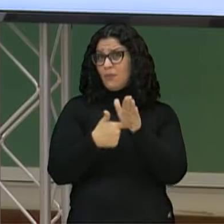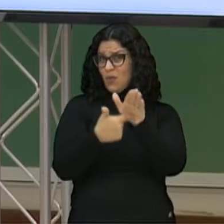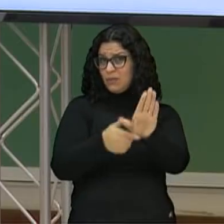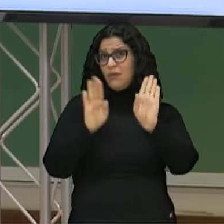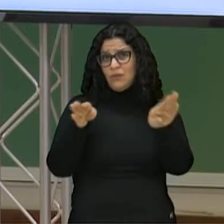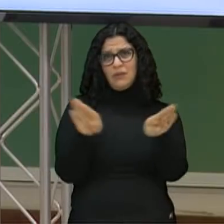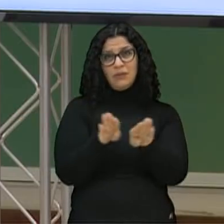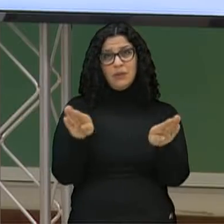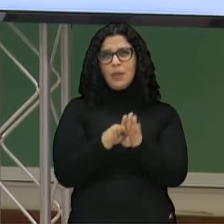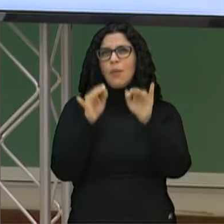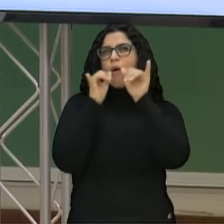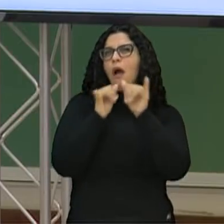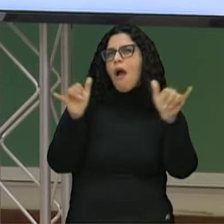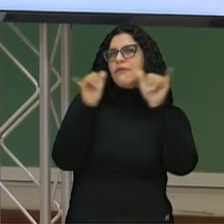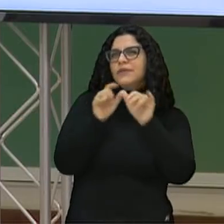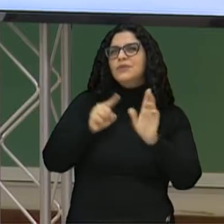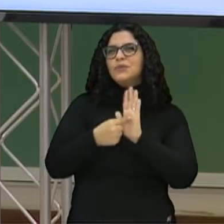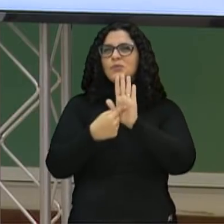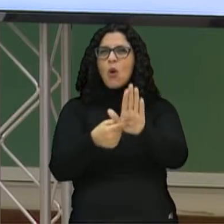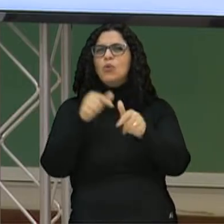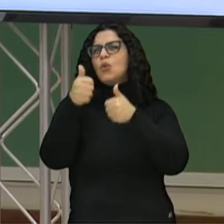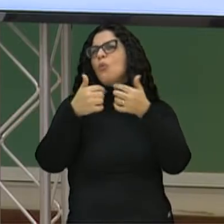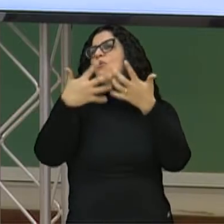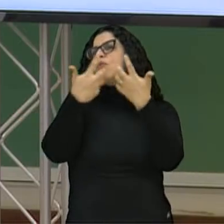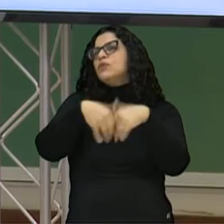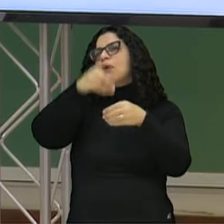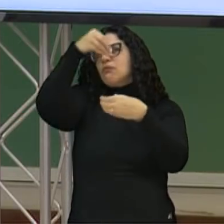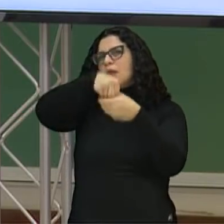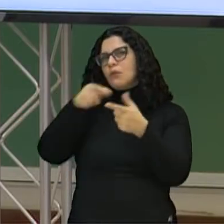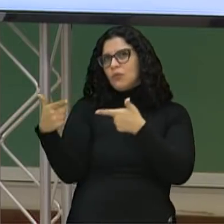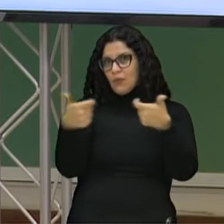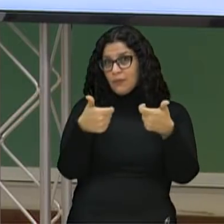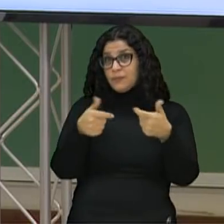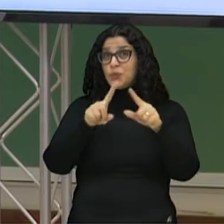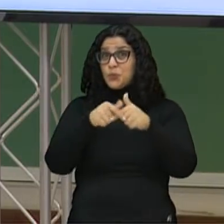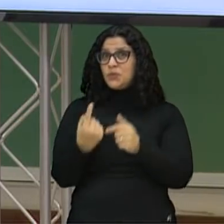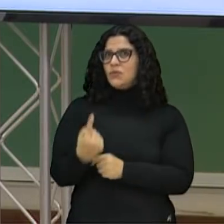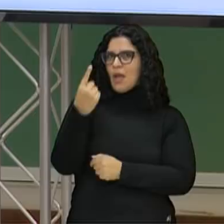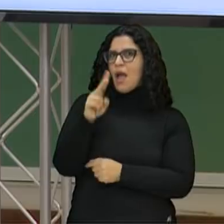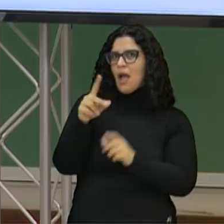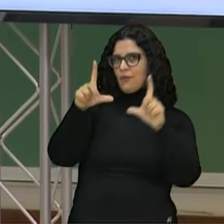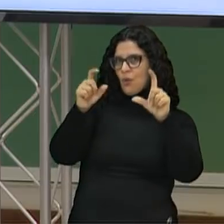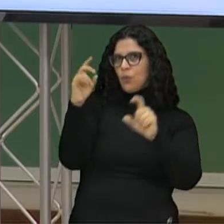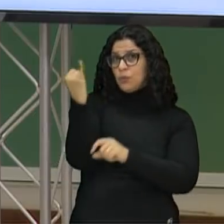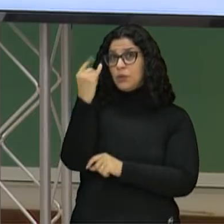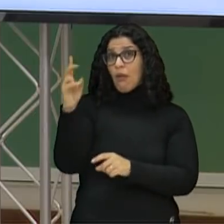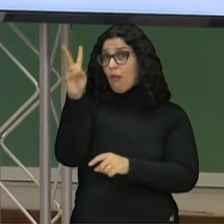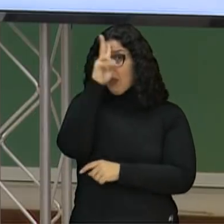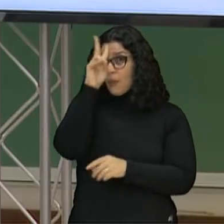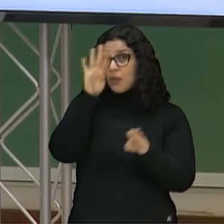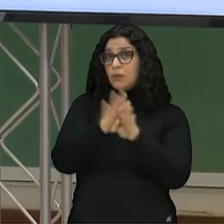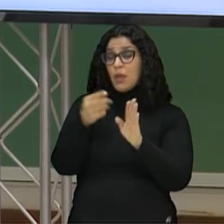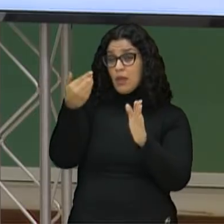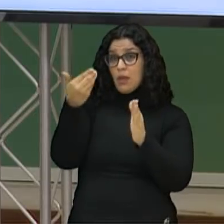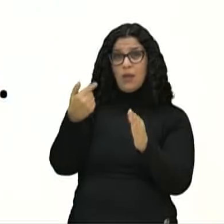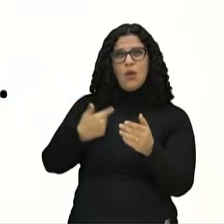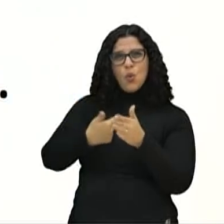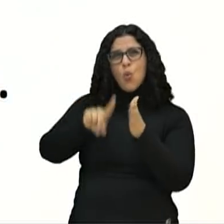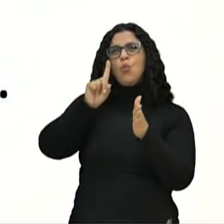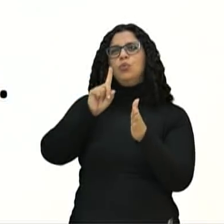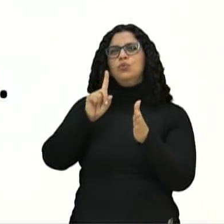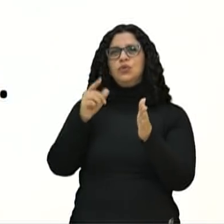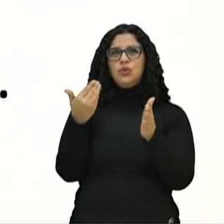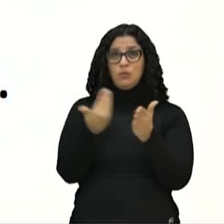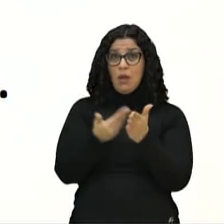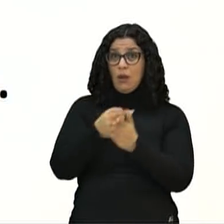essa propaganda. Então essa imagem é bem importante. Relembrando nossa última aula então, 1º